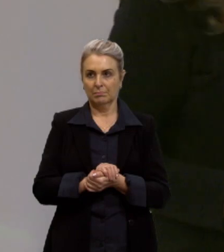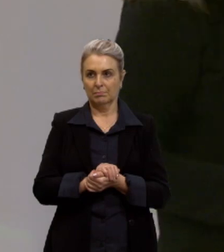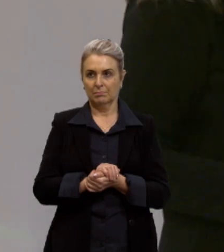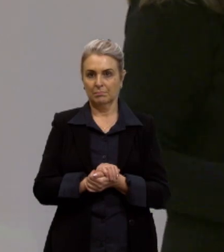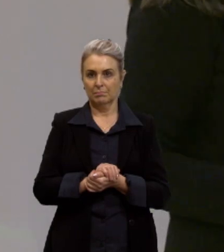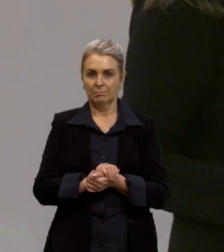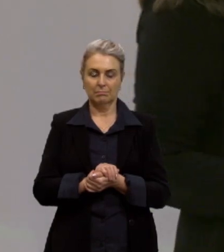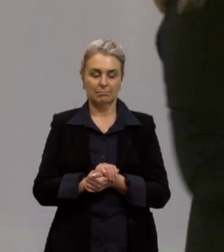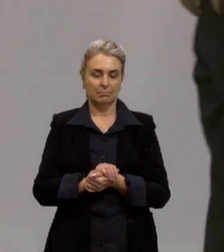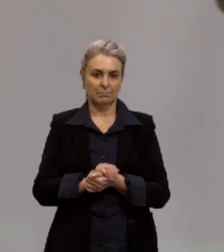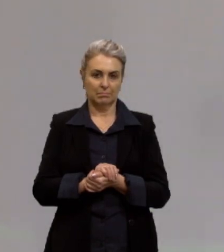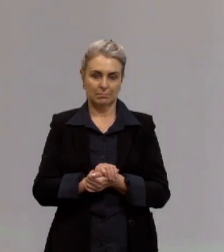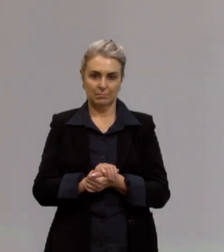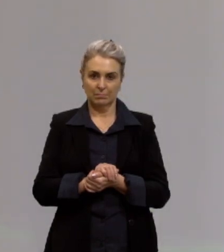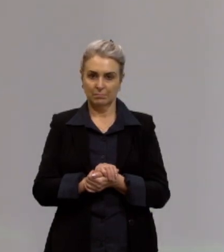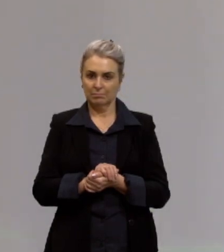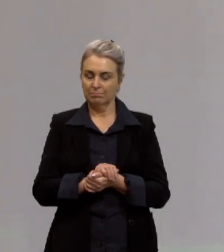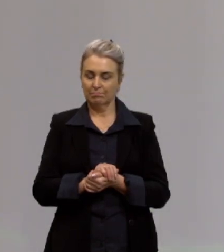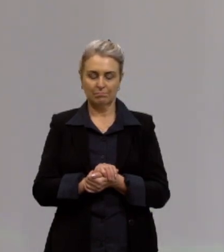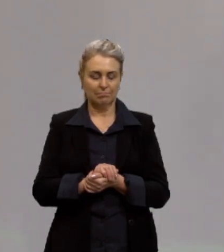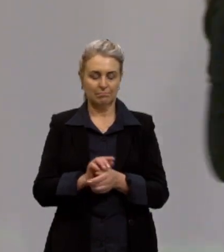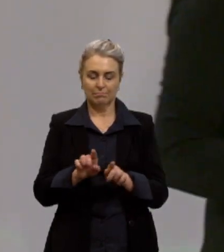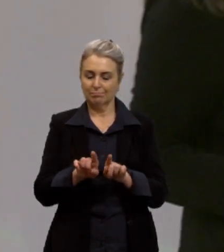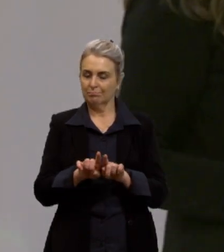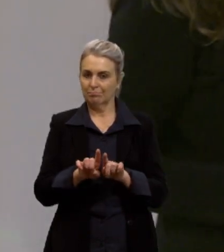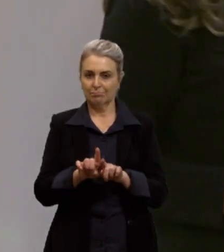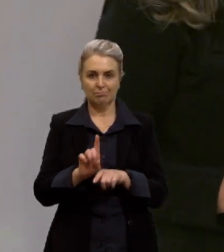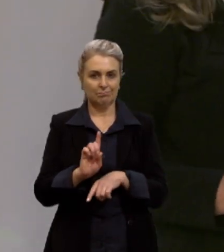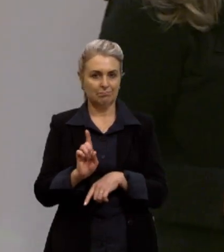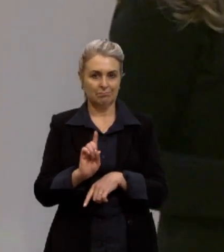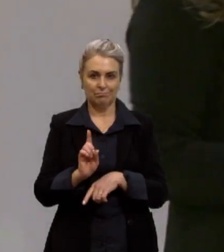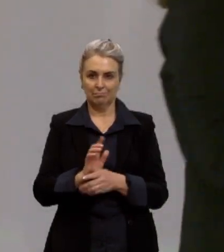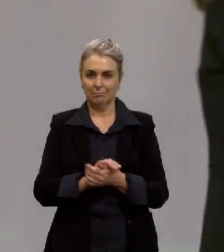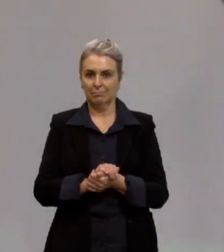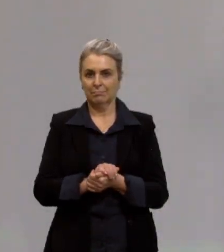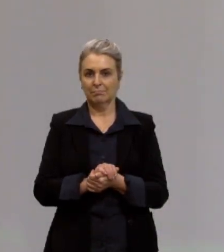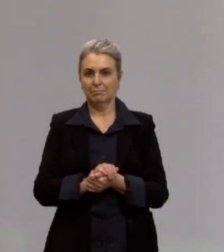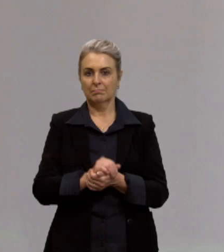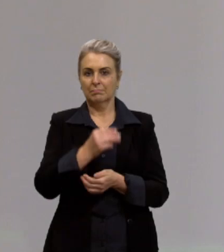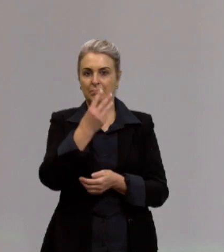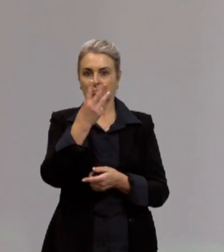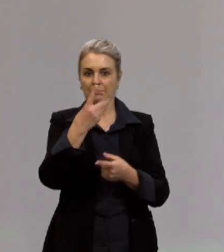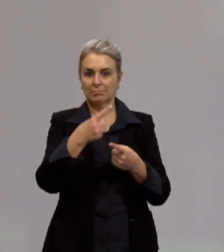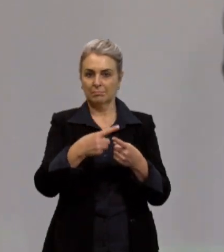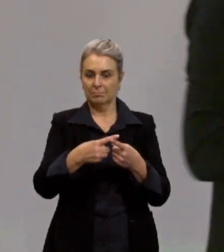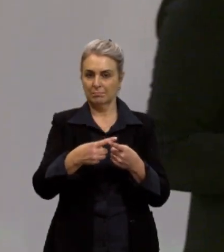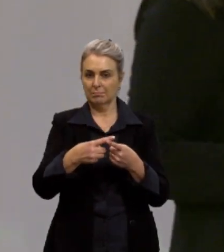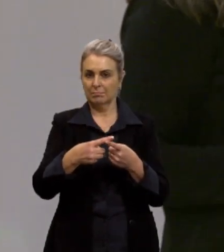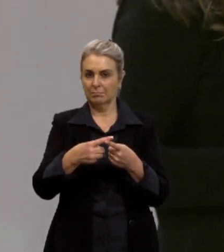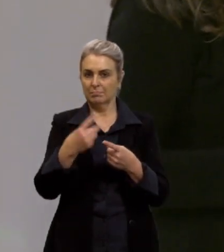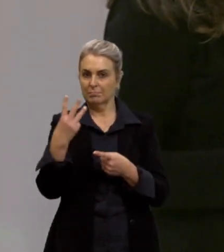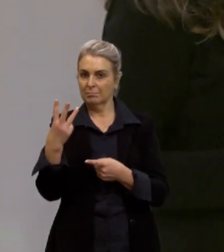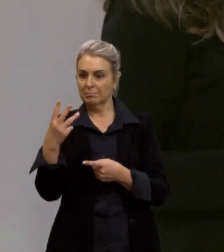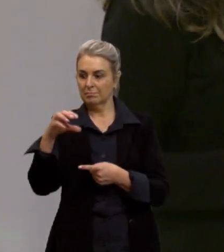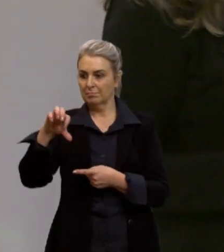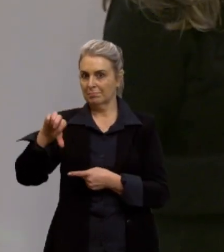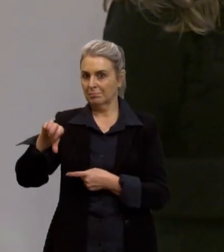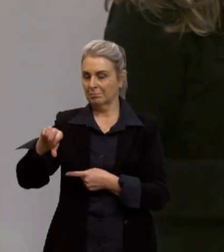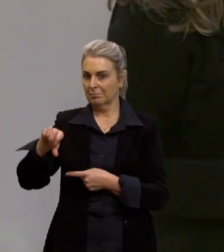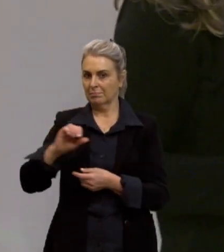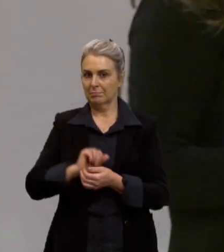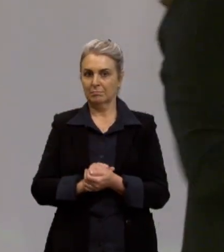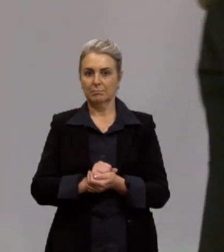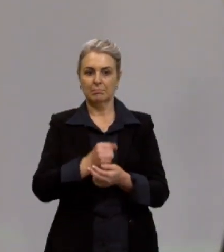pertinho. Então, esse aqui não deu. 3 vezes 3, 9. Não deu.